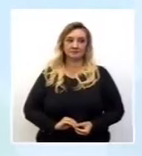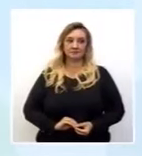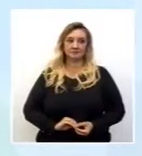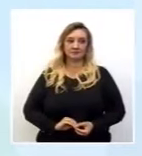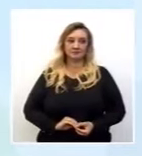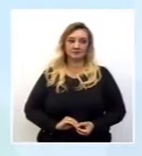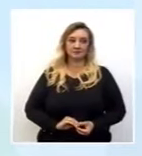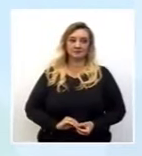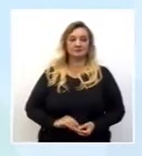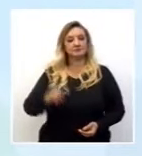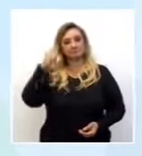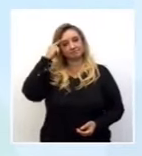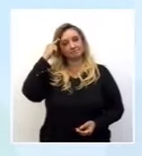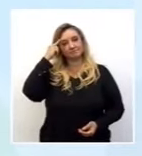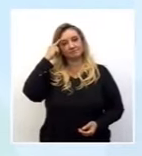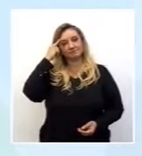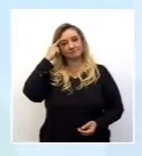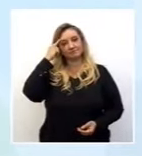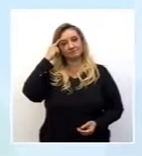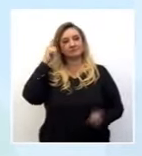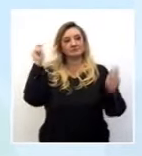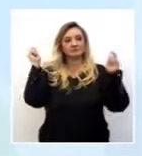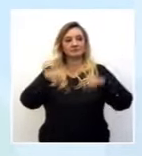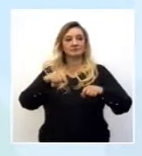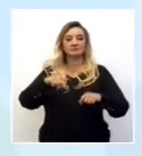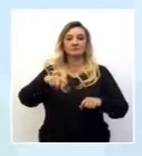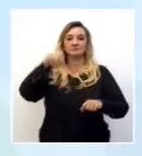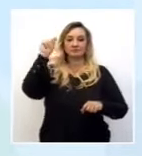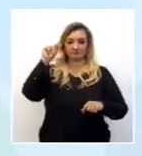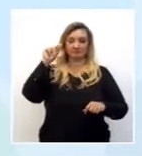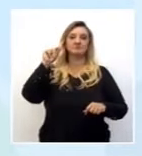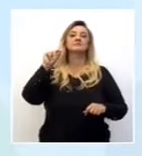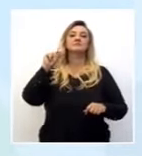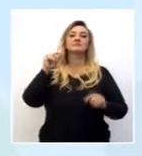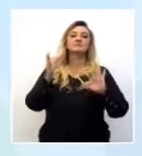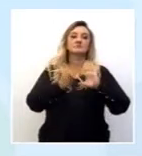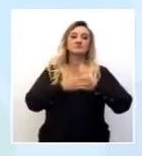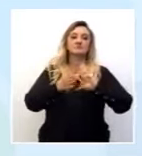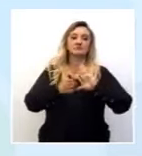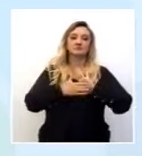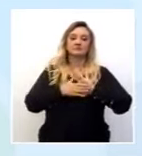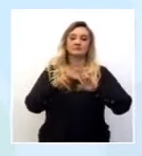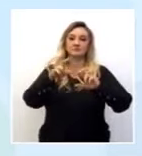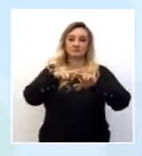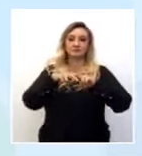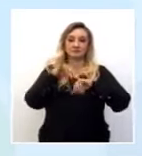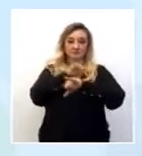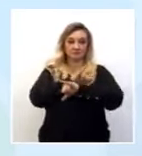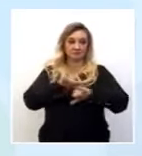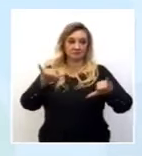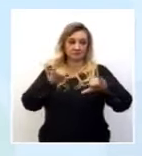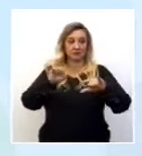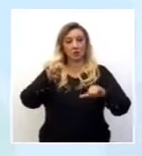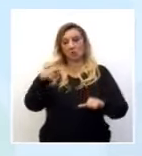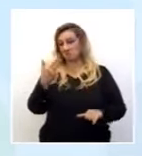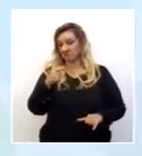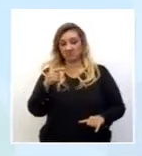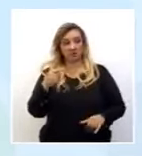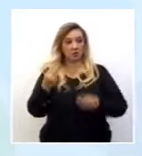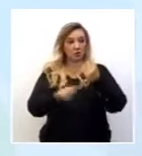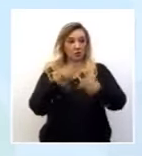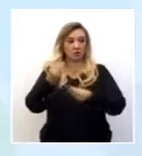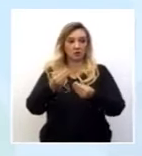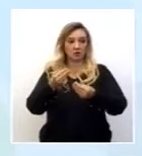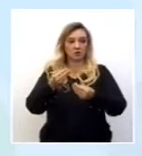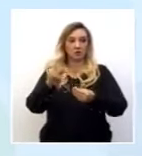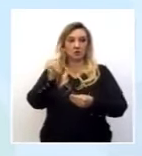Isso. Considere a habilidade selecionada e proponha por meio das mídias ou não como poderia